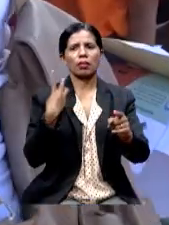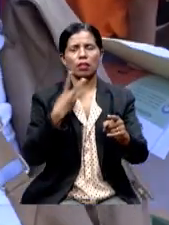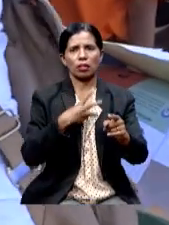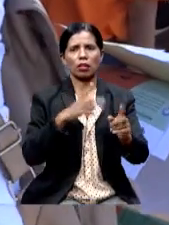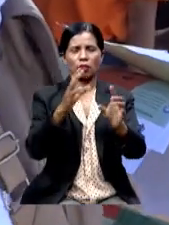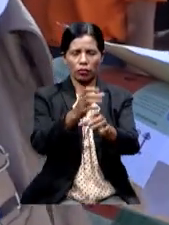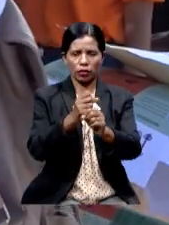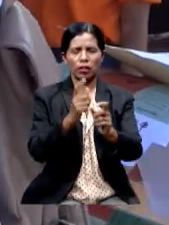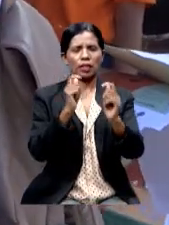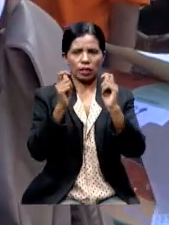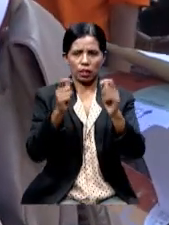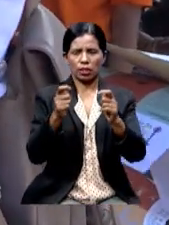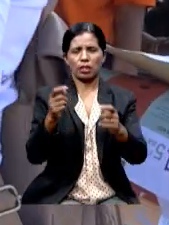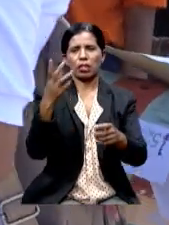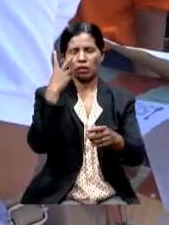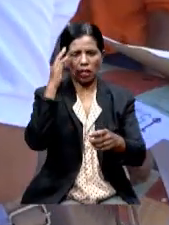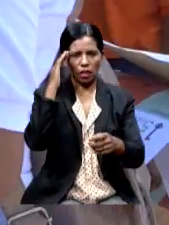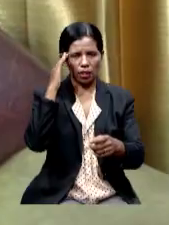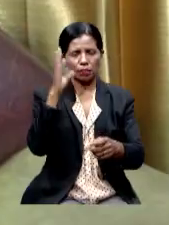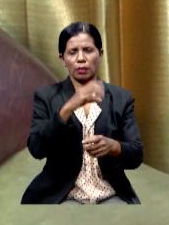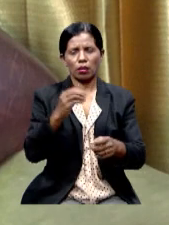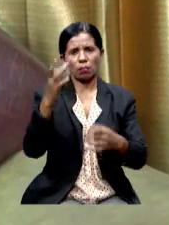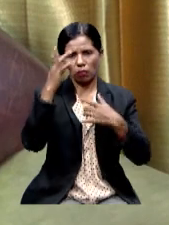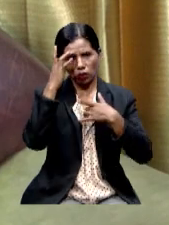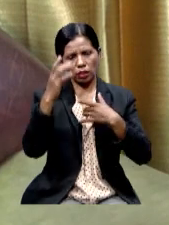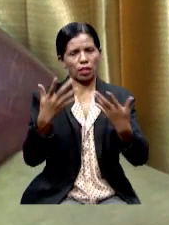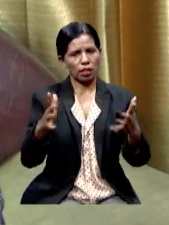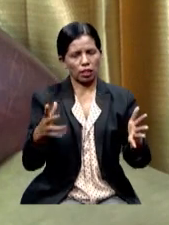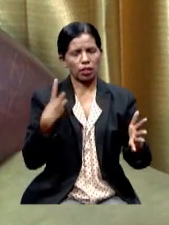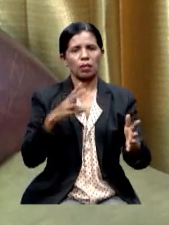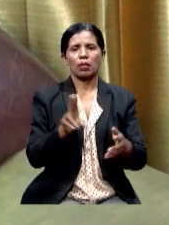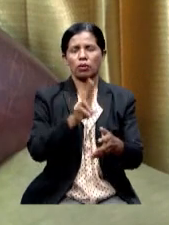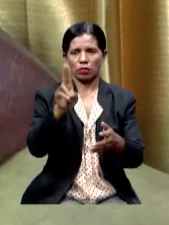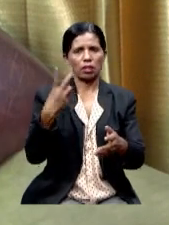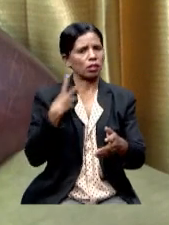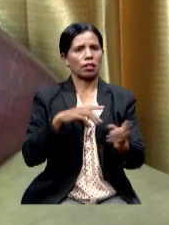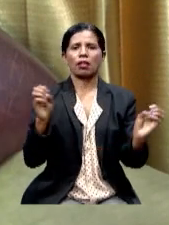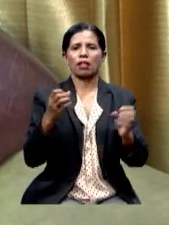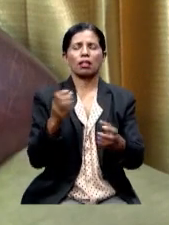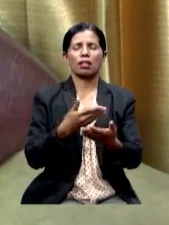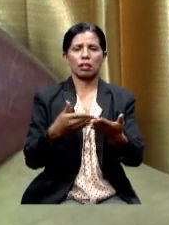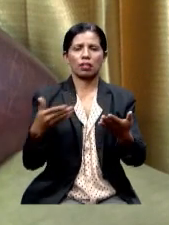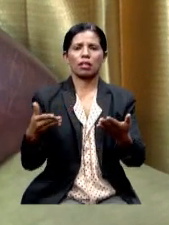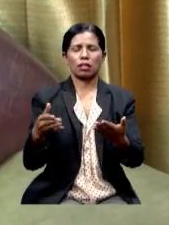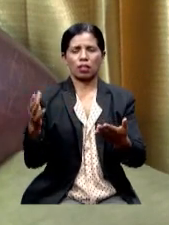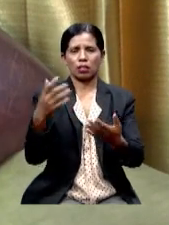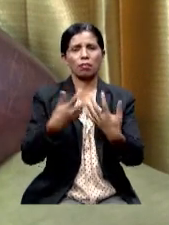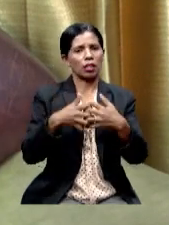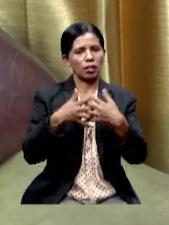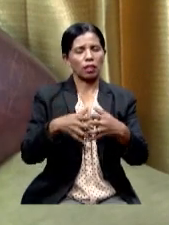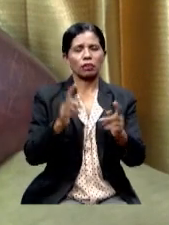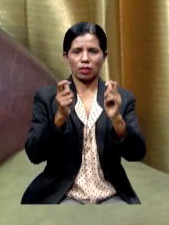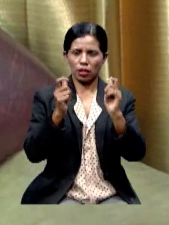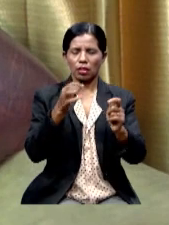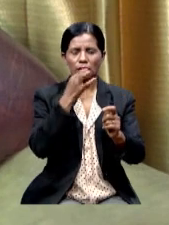amostra de analisa que para para mora se já ou lá já mas que tem pelo poli para saber bem durante de lá já também está está halo